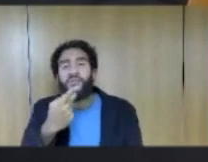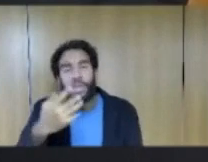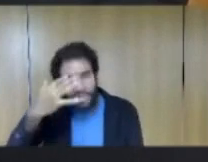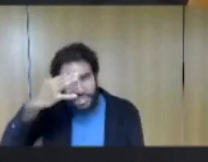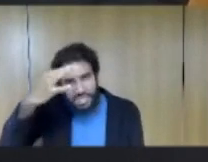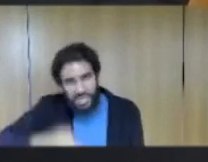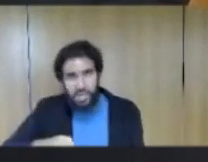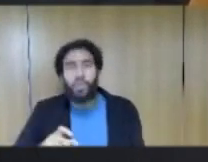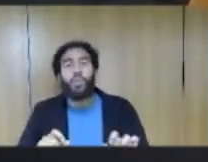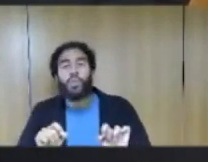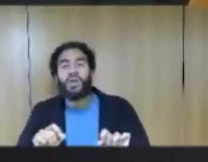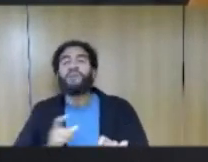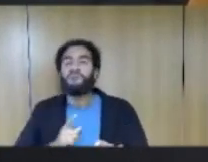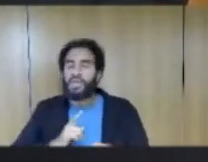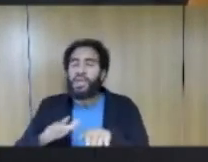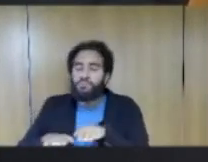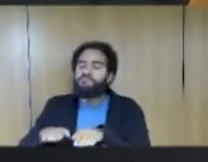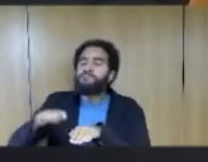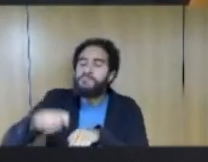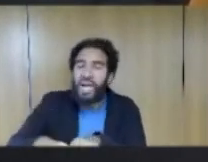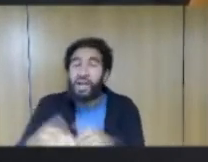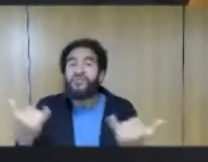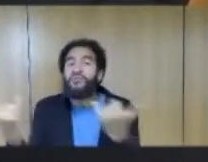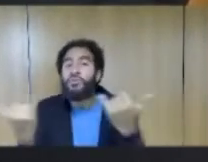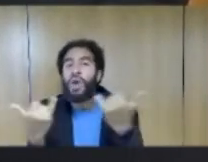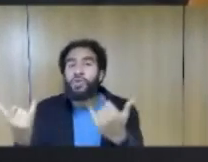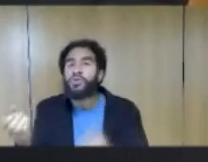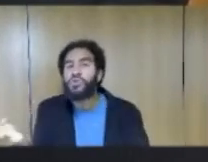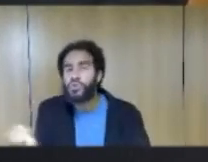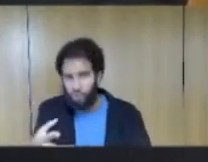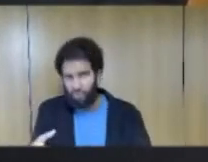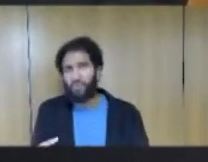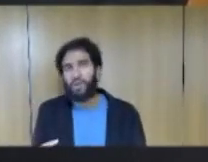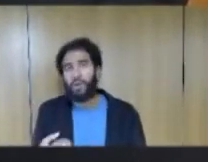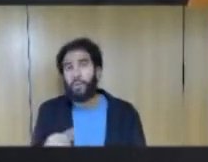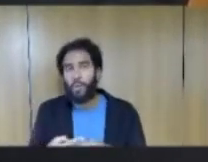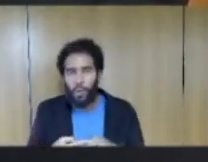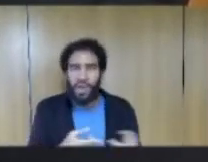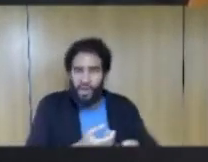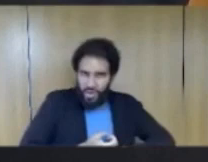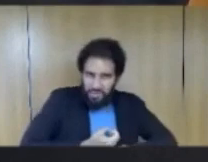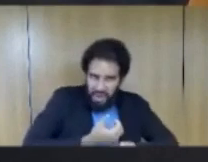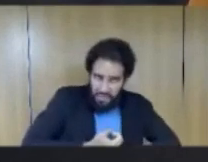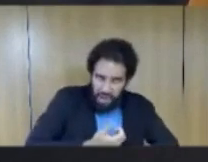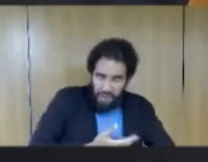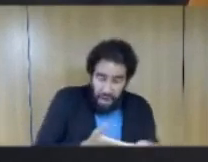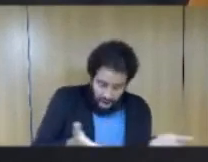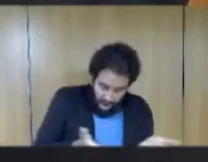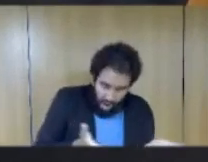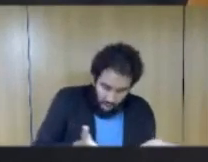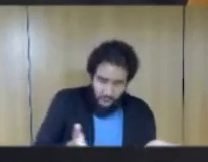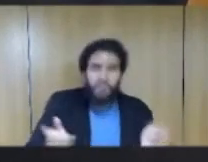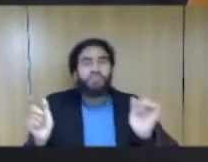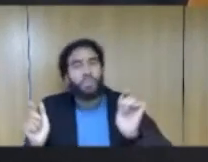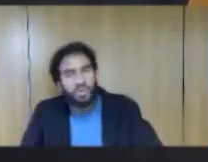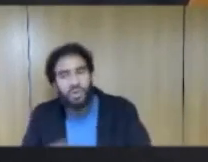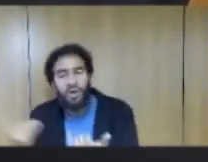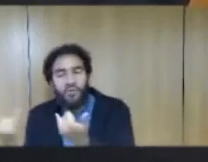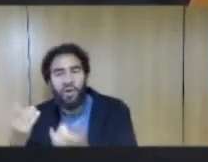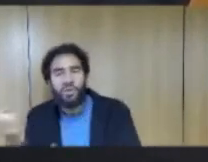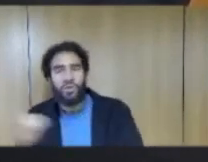senhoras e senhores que haverá novos Passos exatamente a partir dessa novidade que é delação do senhor é os